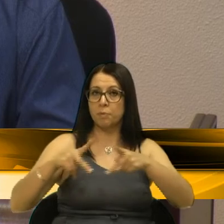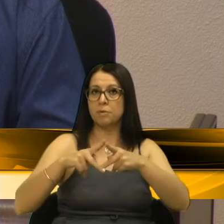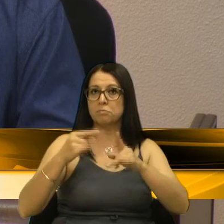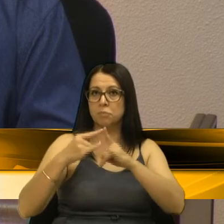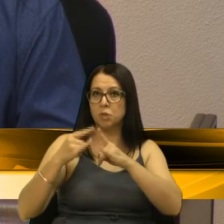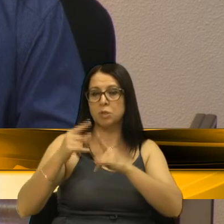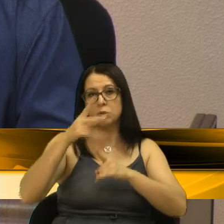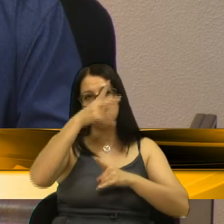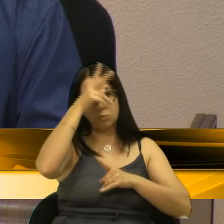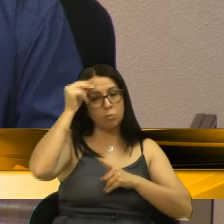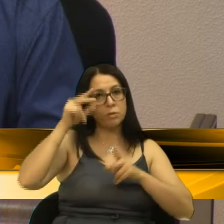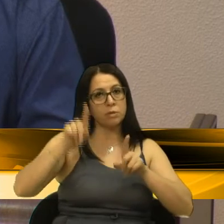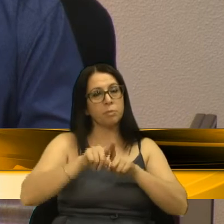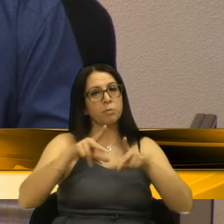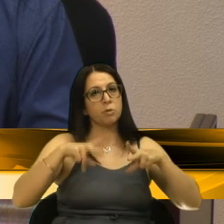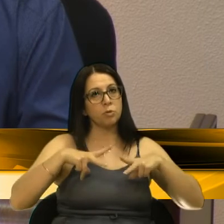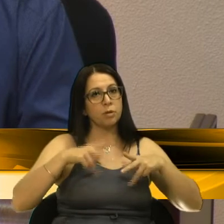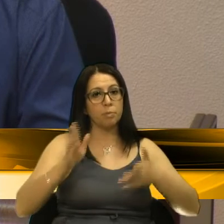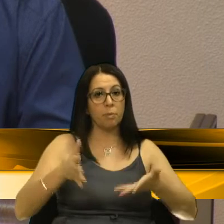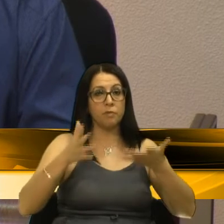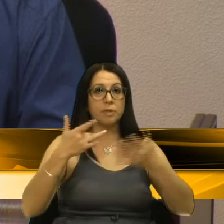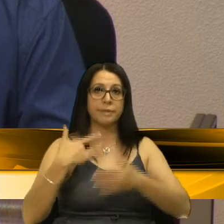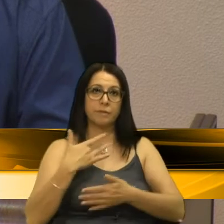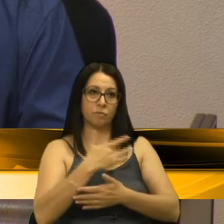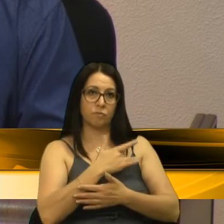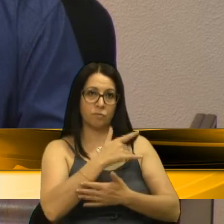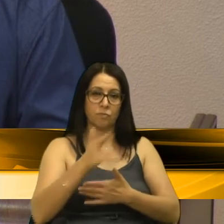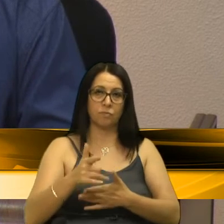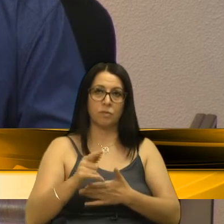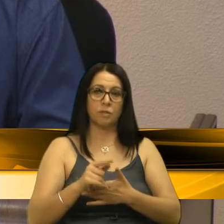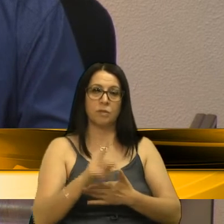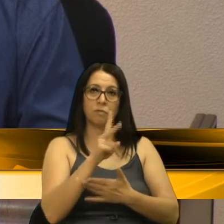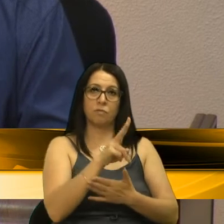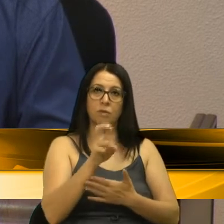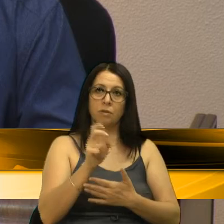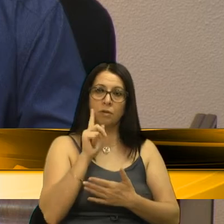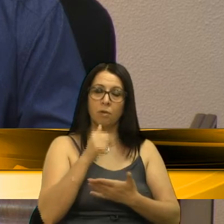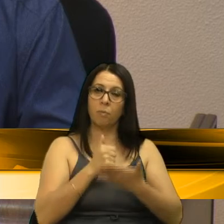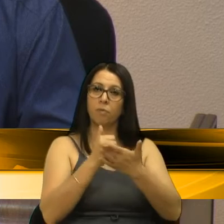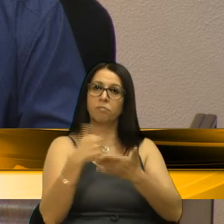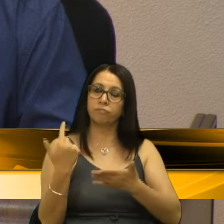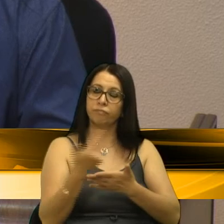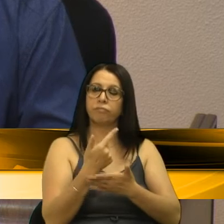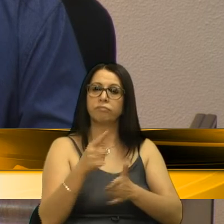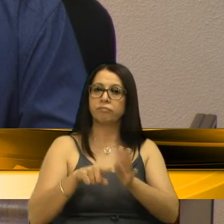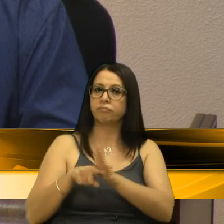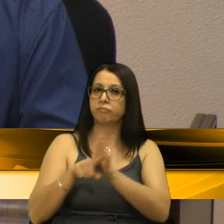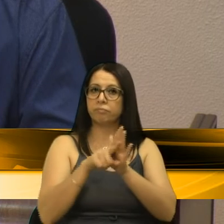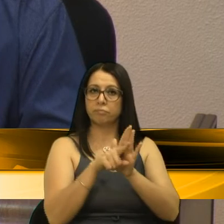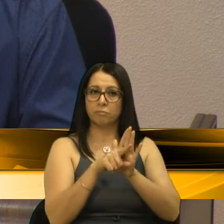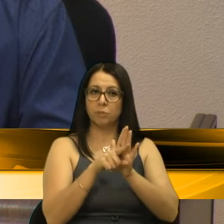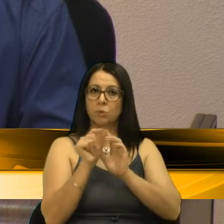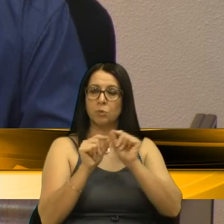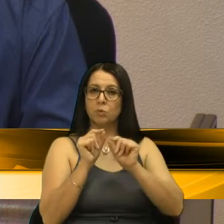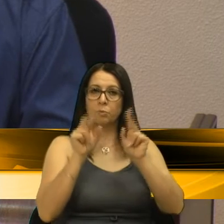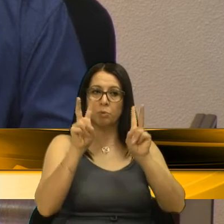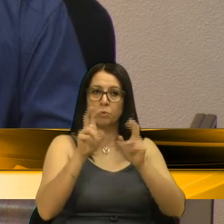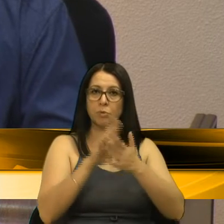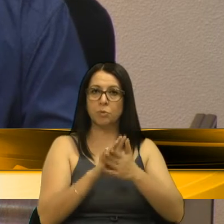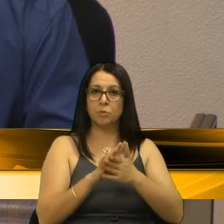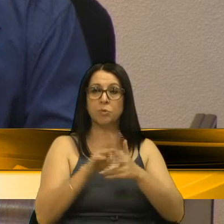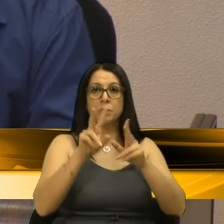públicas e privadas para a promoção da saúde. 25, estimular, apoiar e promover estudos de pesquisa sobre assuntos e temas